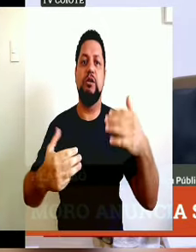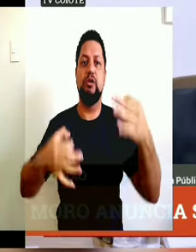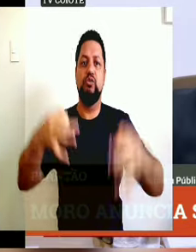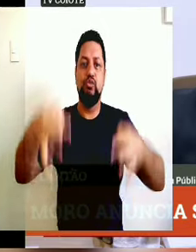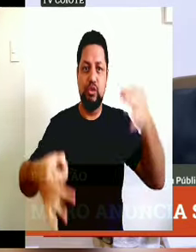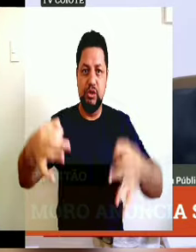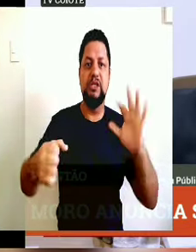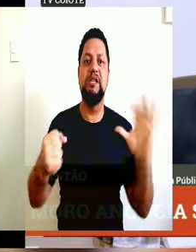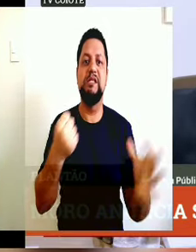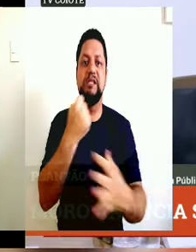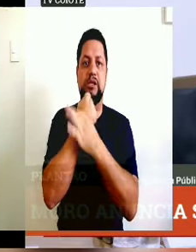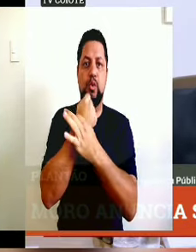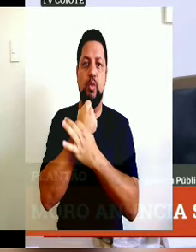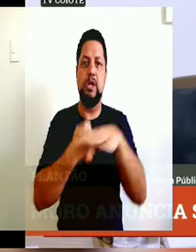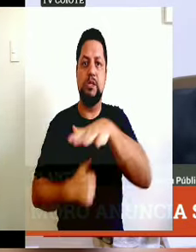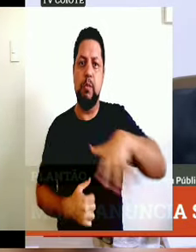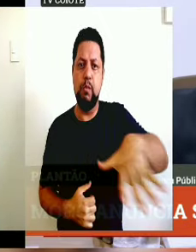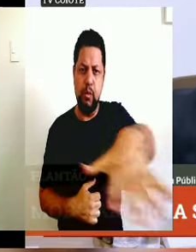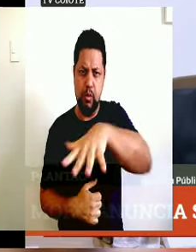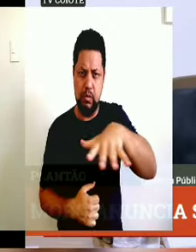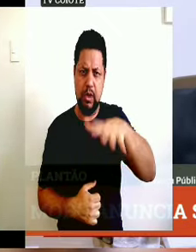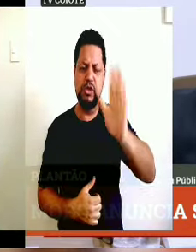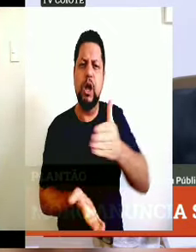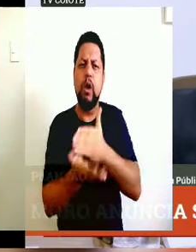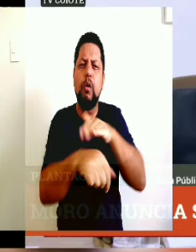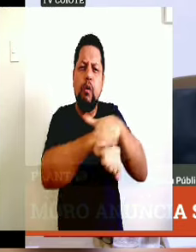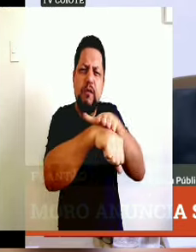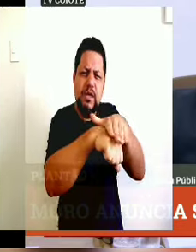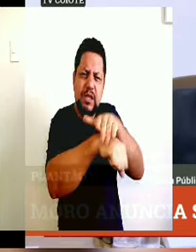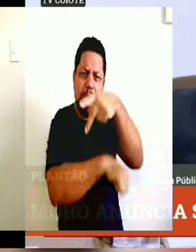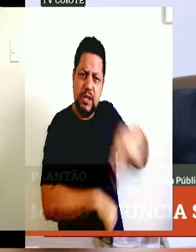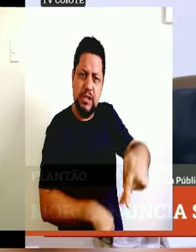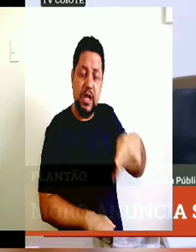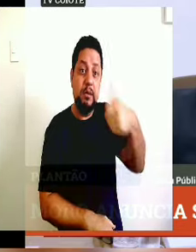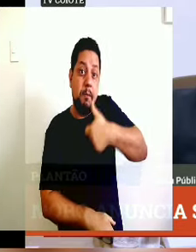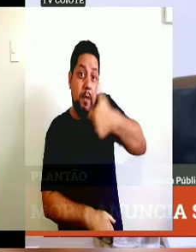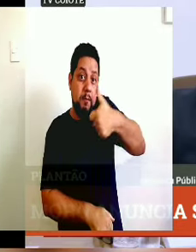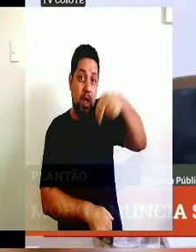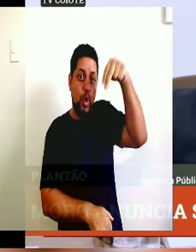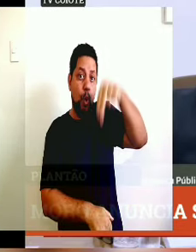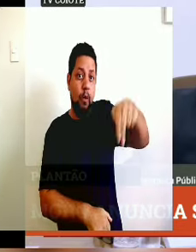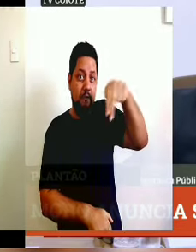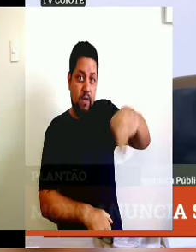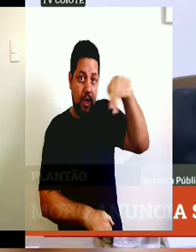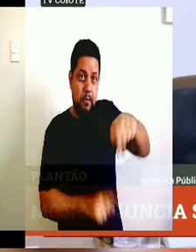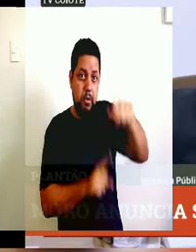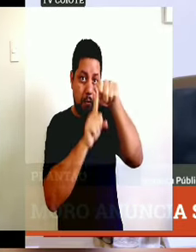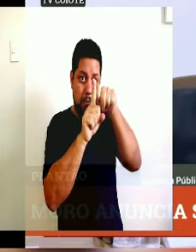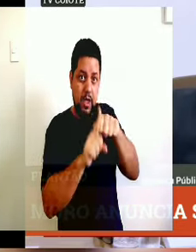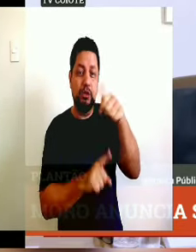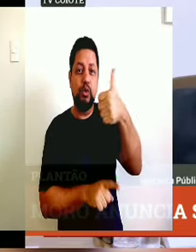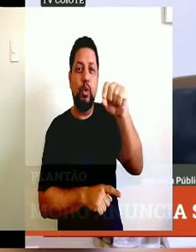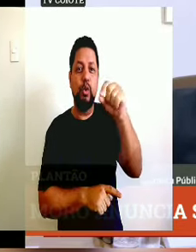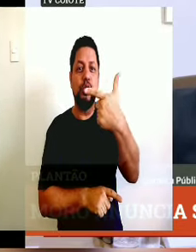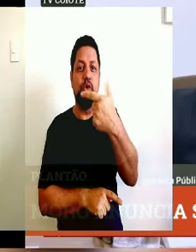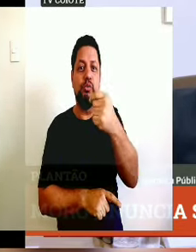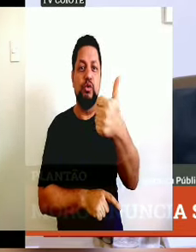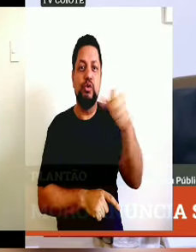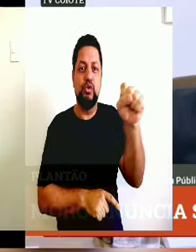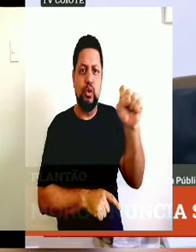foi conversado com o presidente, lembro que foi no 1º de novembro, foi que nós teríamos um compromisso com